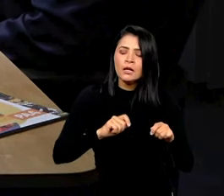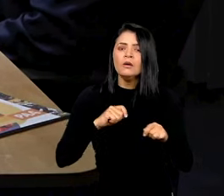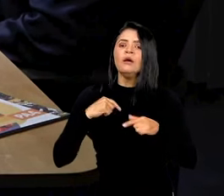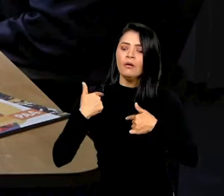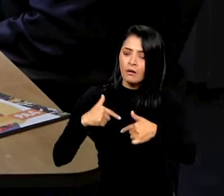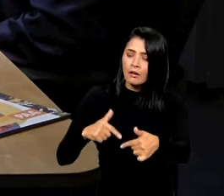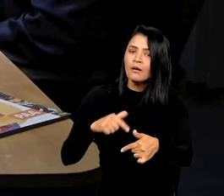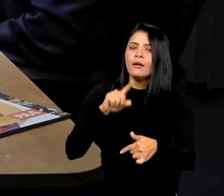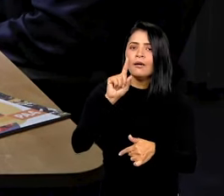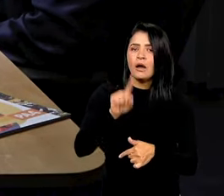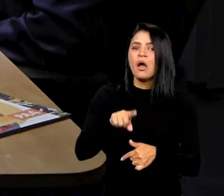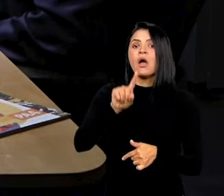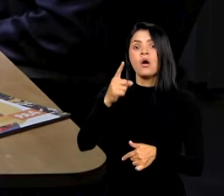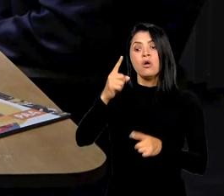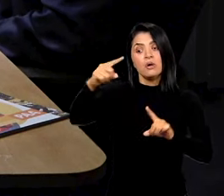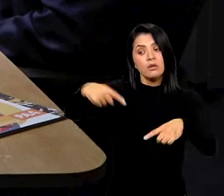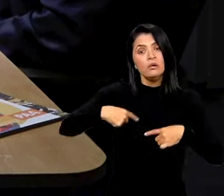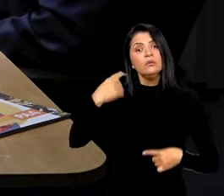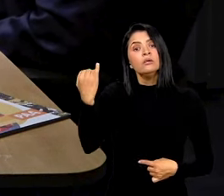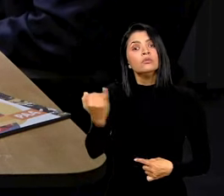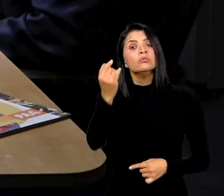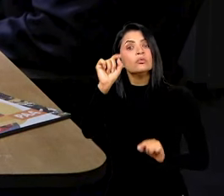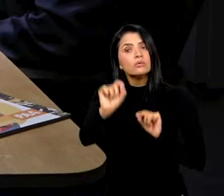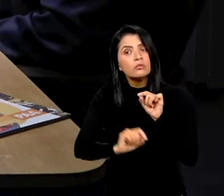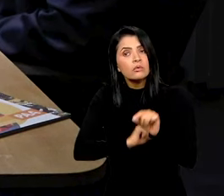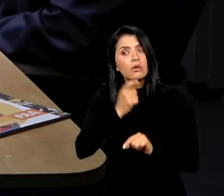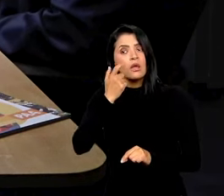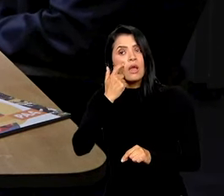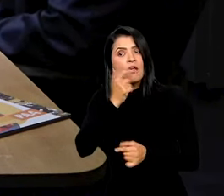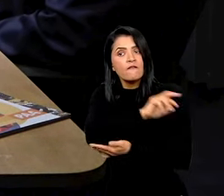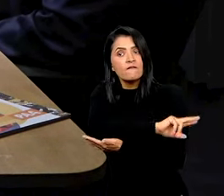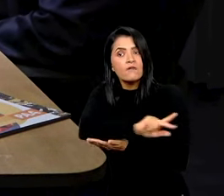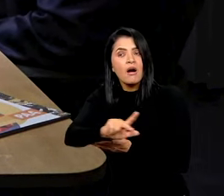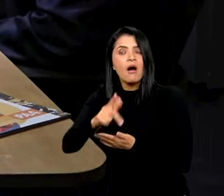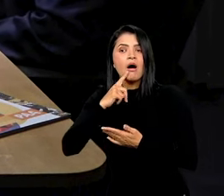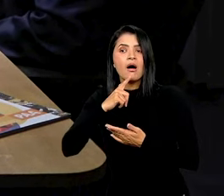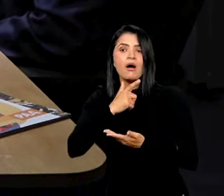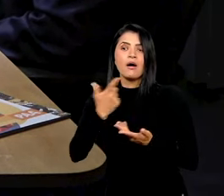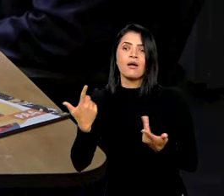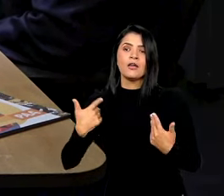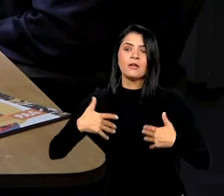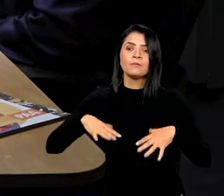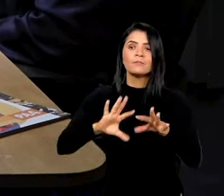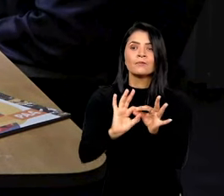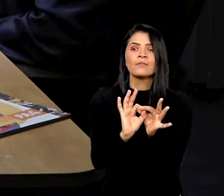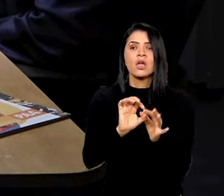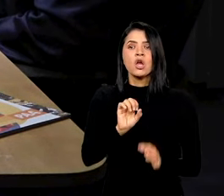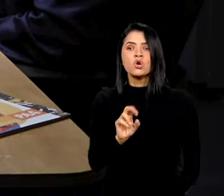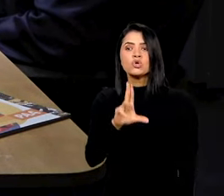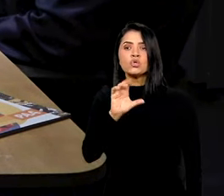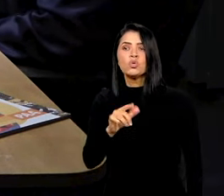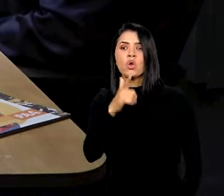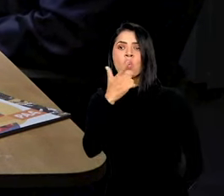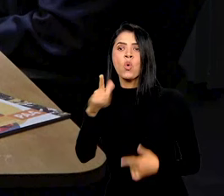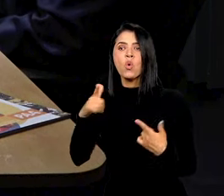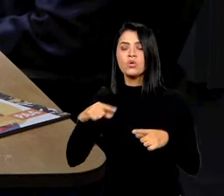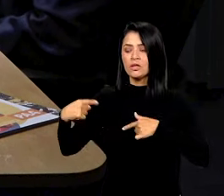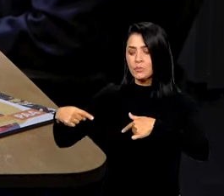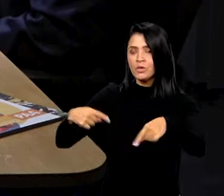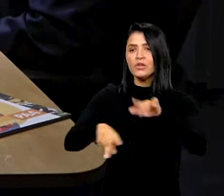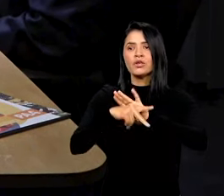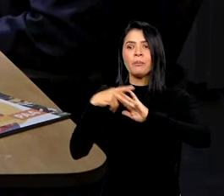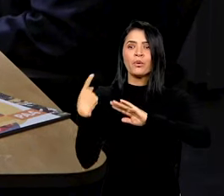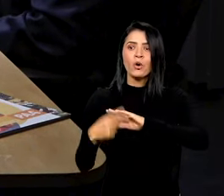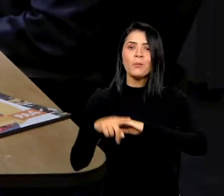desafio muito importante é exatamente também a intersetorialidade, é integrar o SUAS com as demais políticas públicas, os